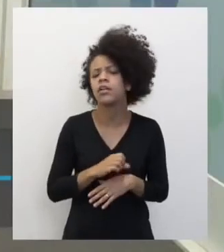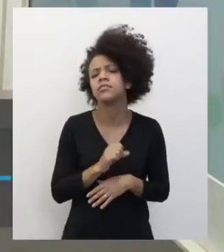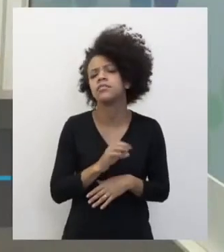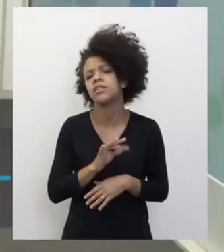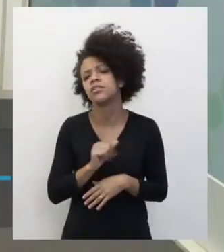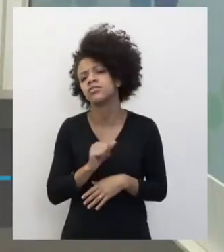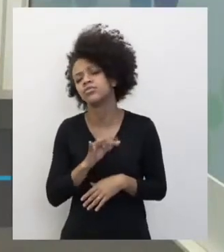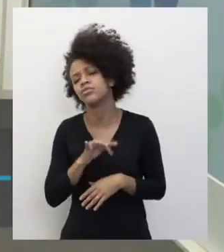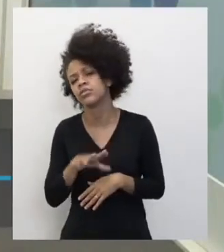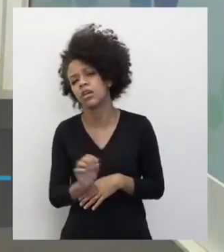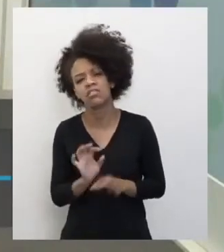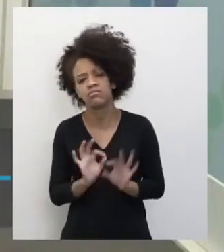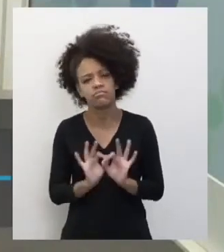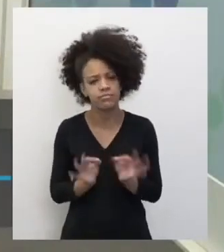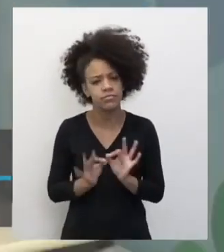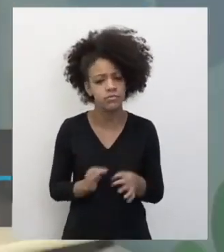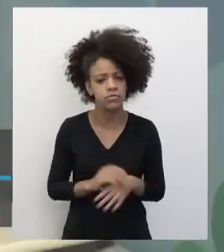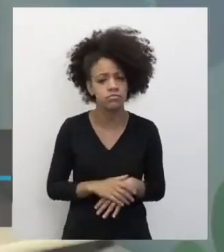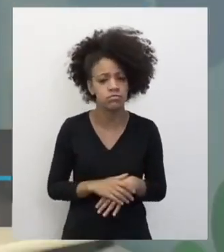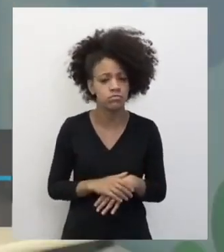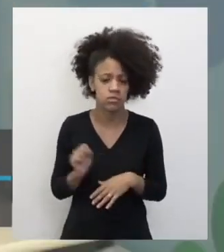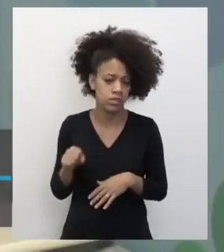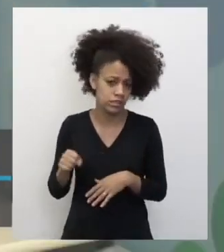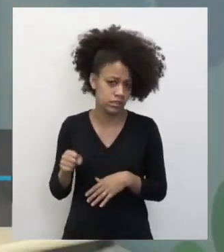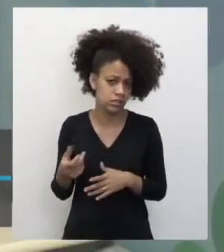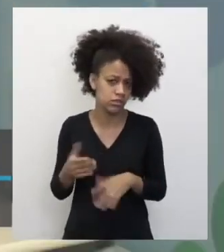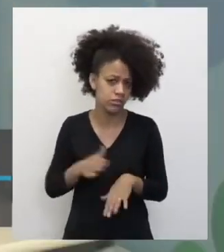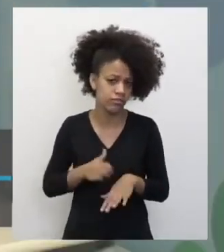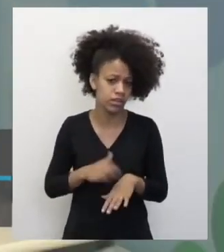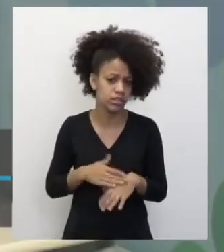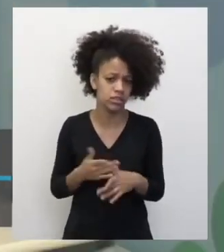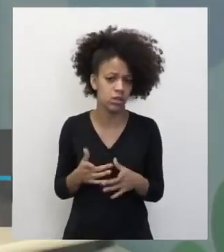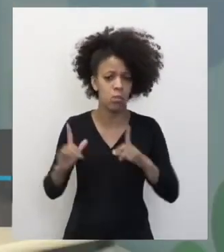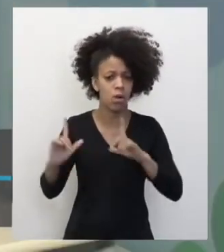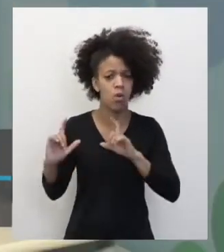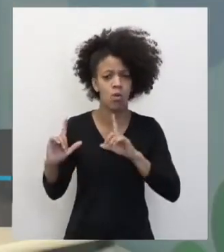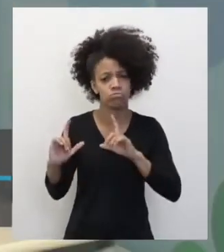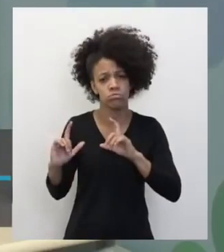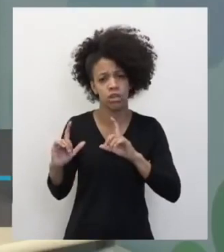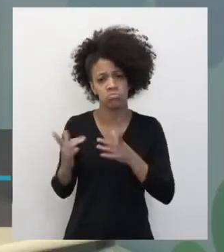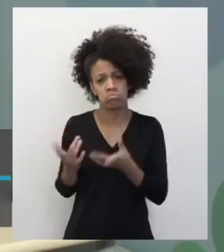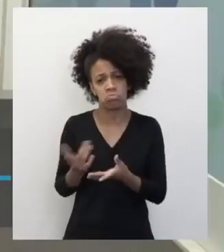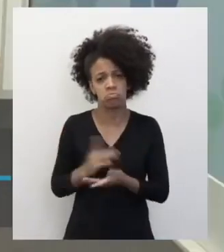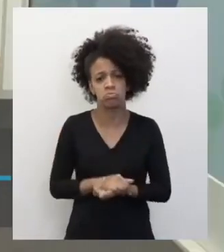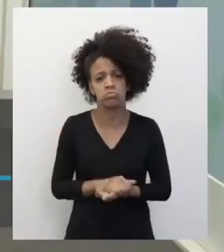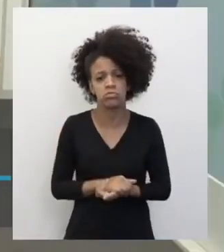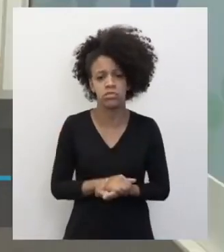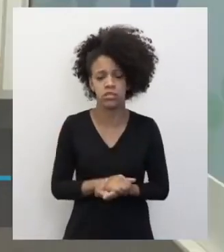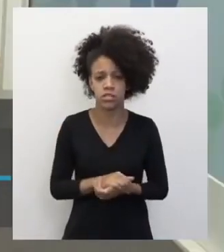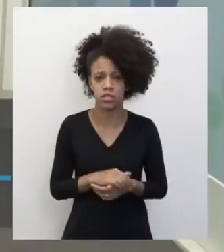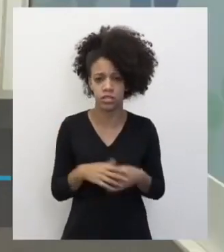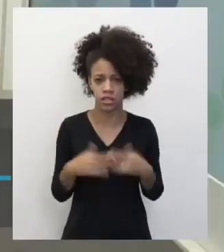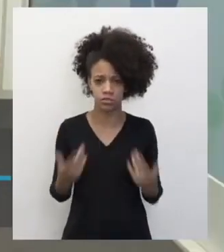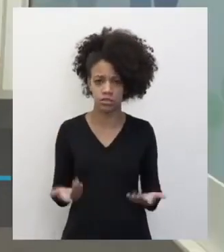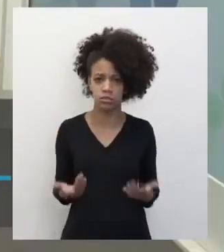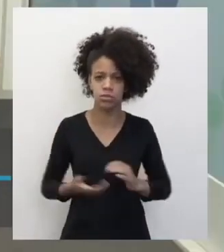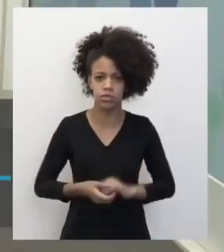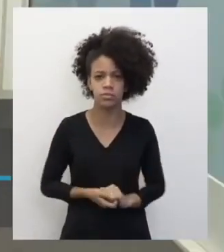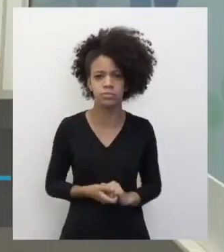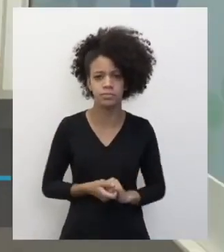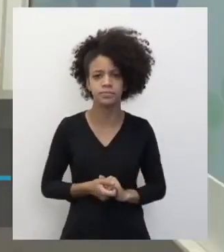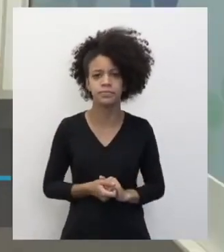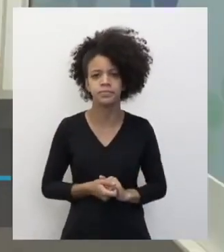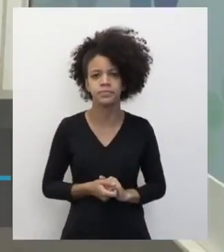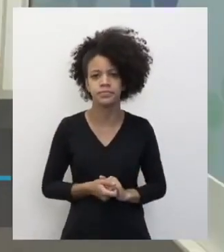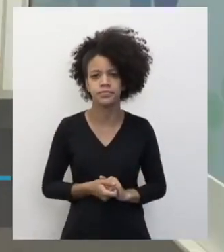mais simples? Simples, como se você fosse fazer um retrato de uma pessoa. Ok. Ah lá, ó, o